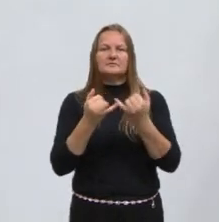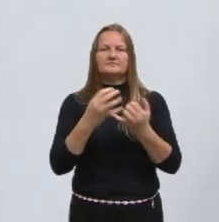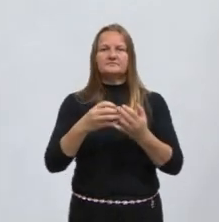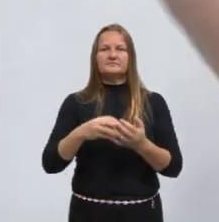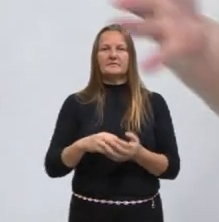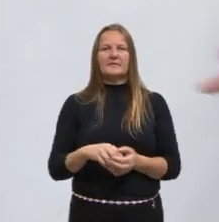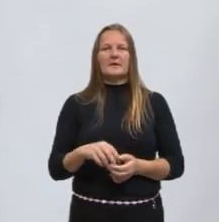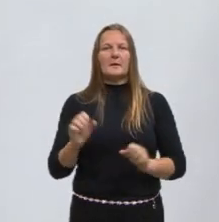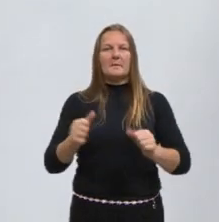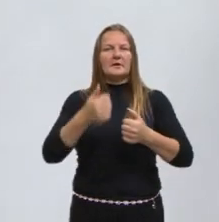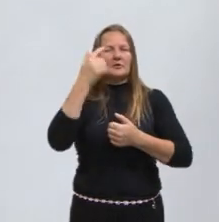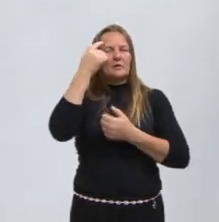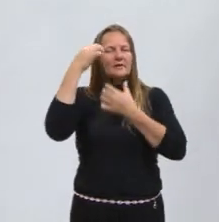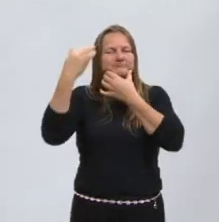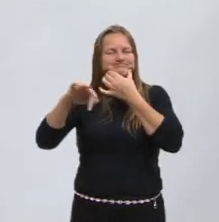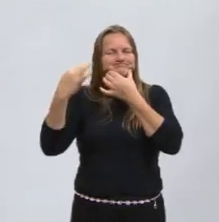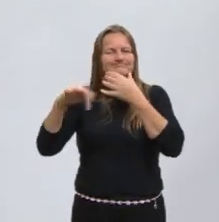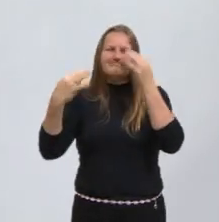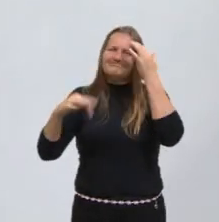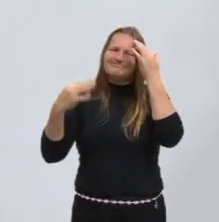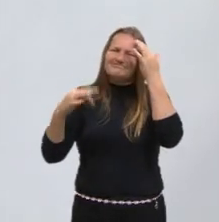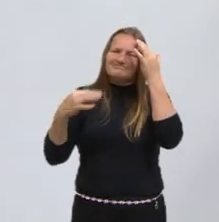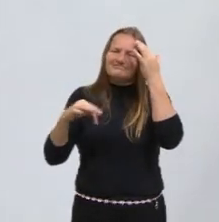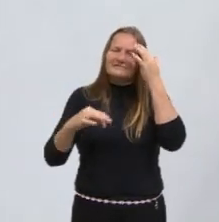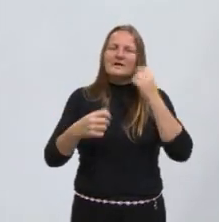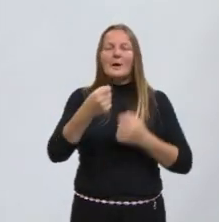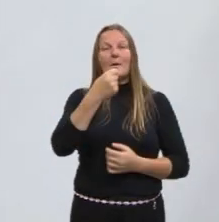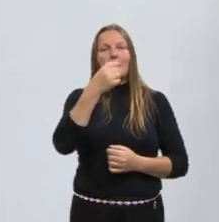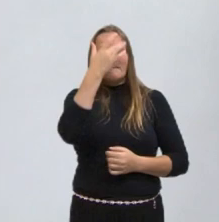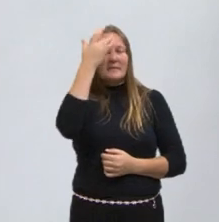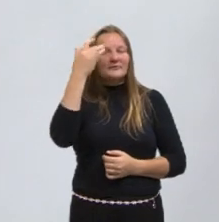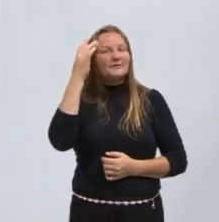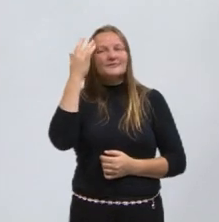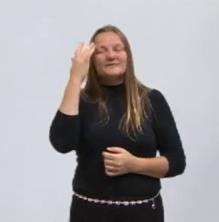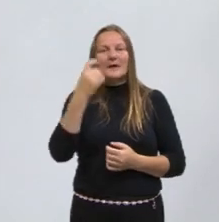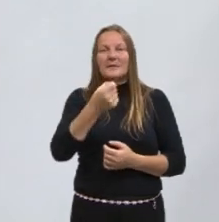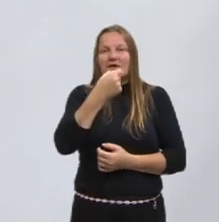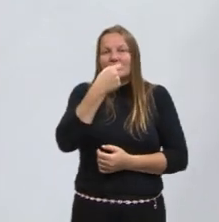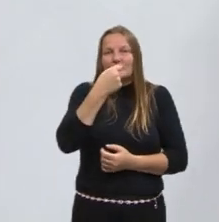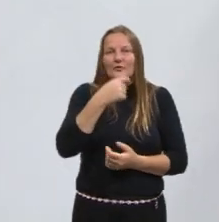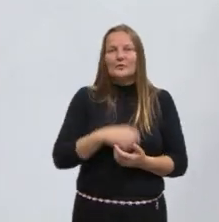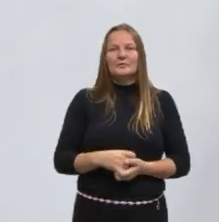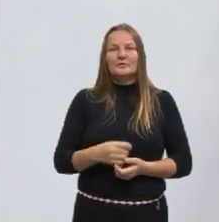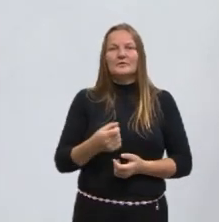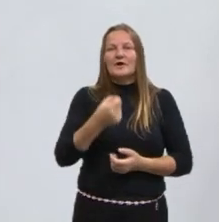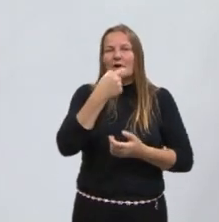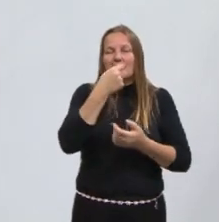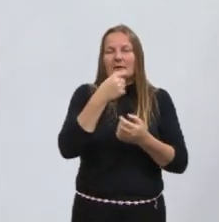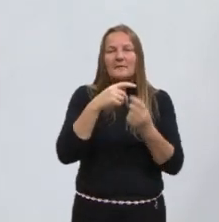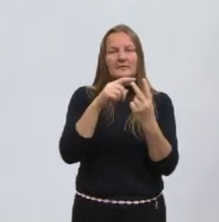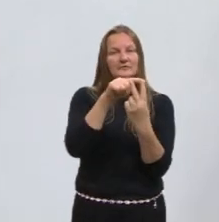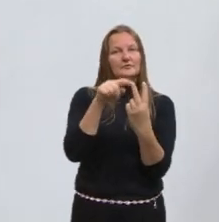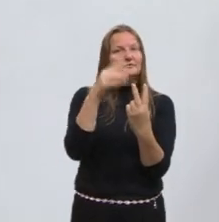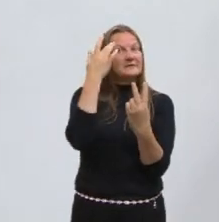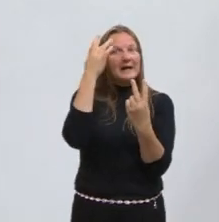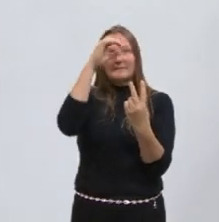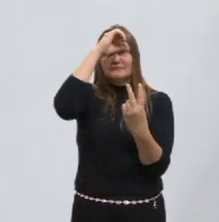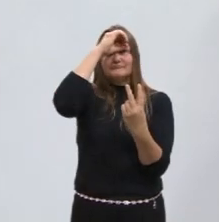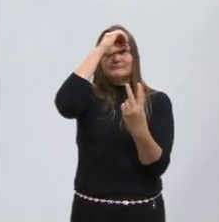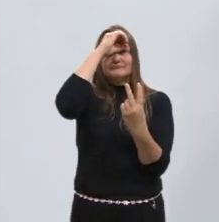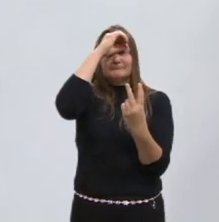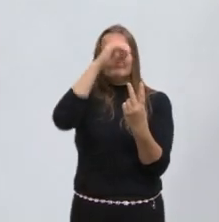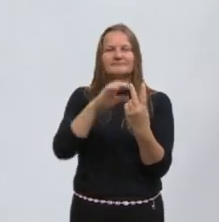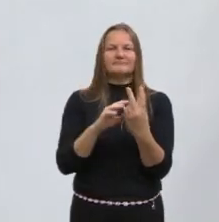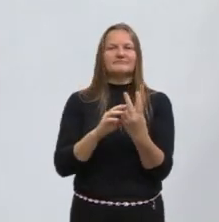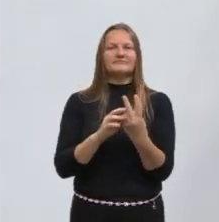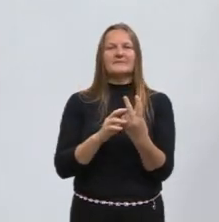ele vai melhorar sua dor de cabeça pessoa ela não sabe que ela tá tomando remédio ou passei ela não sabe ninguém sabe